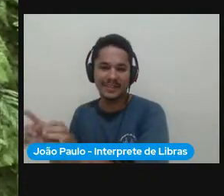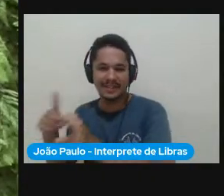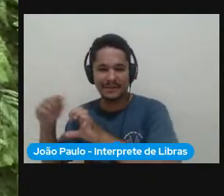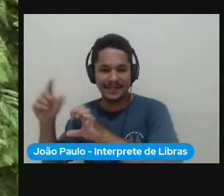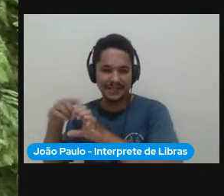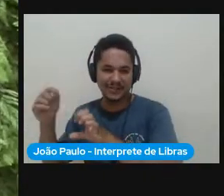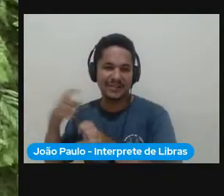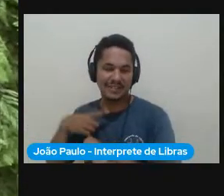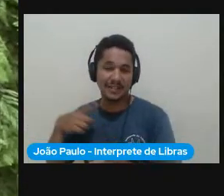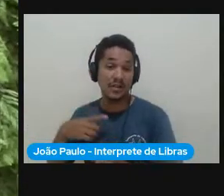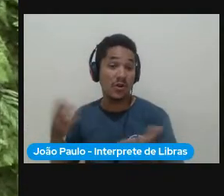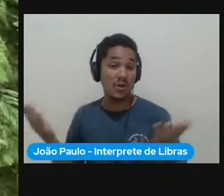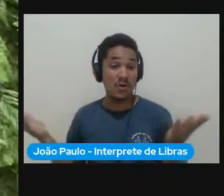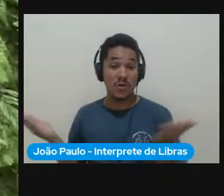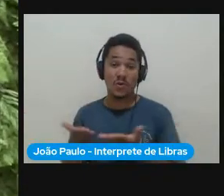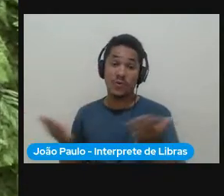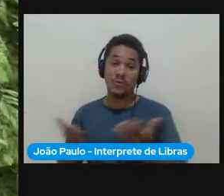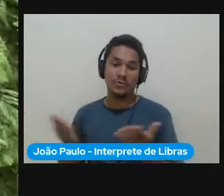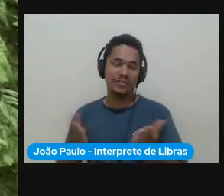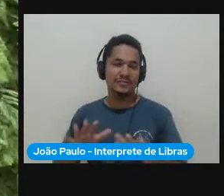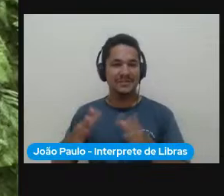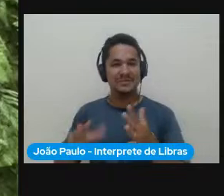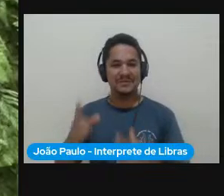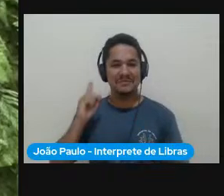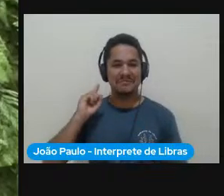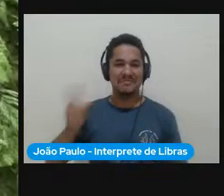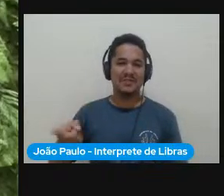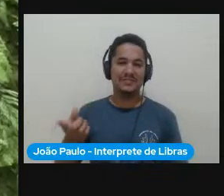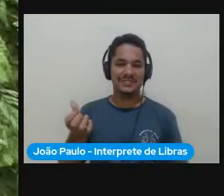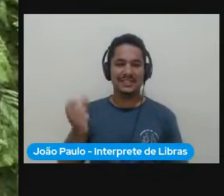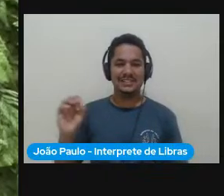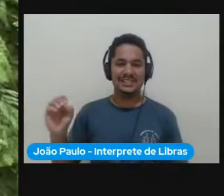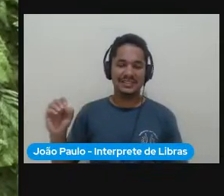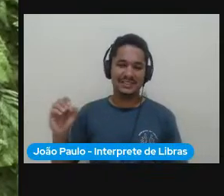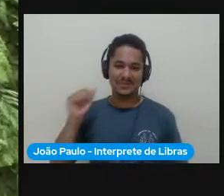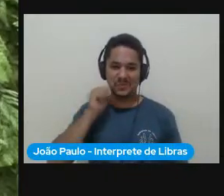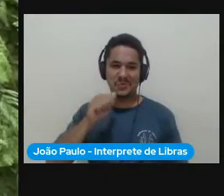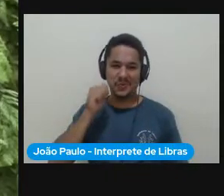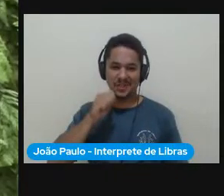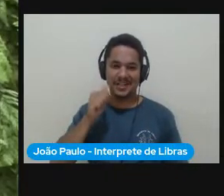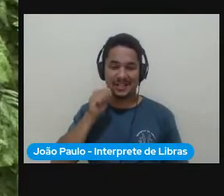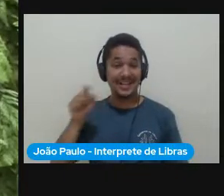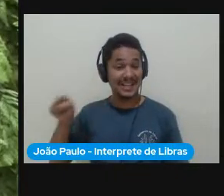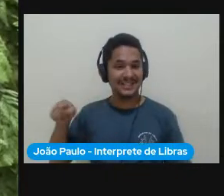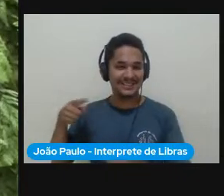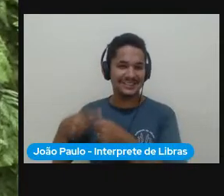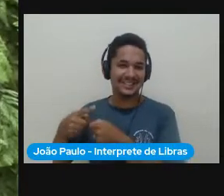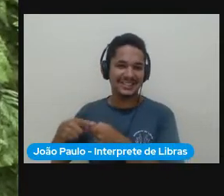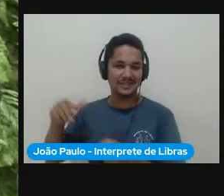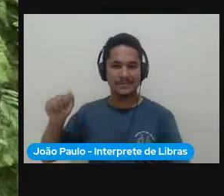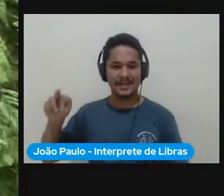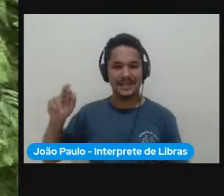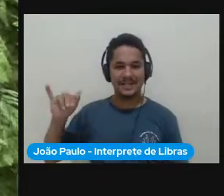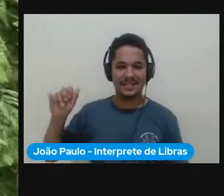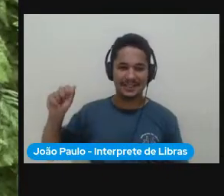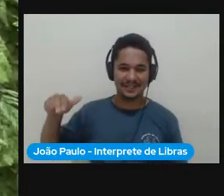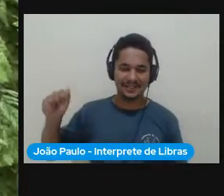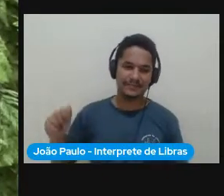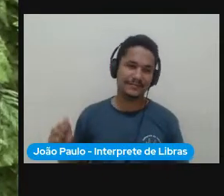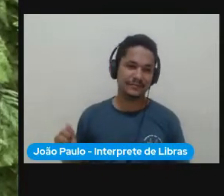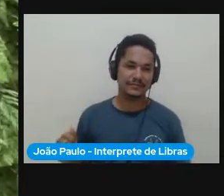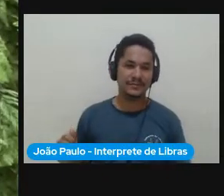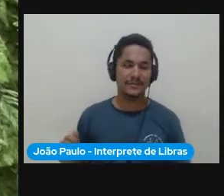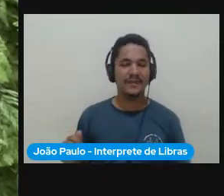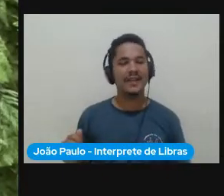nós somos mais de 1.600 mulheres empreendedoras na cidade de Mariana. Bom, eu compartilhei um pouquinho